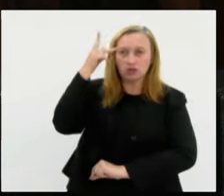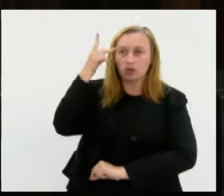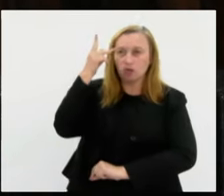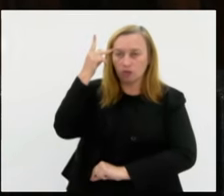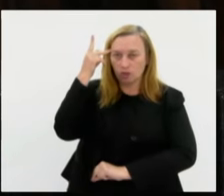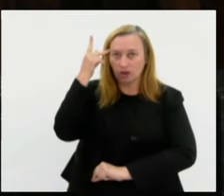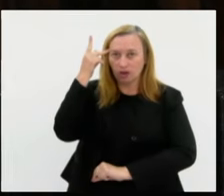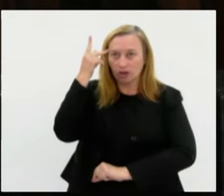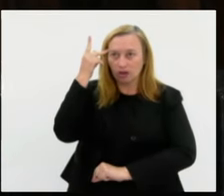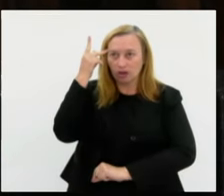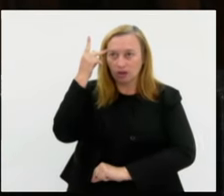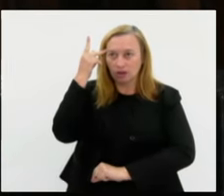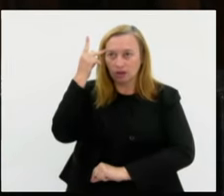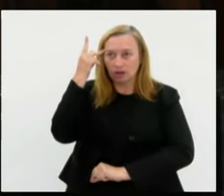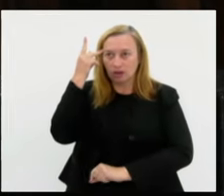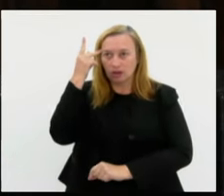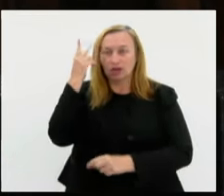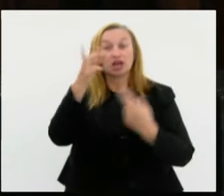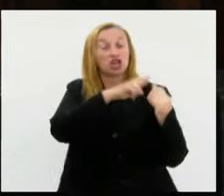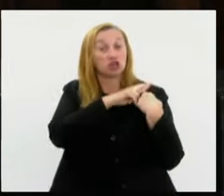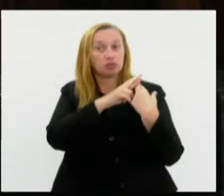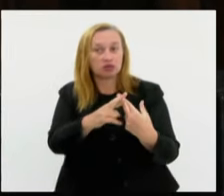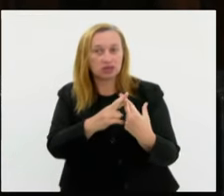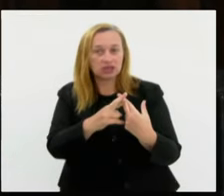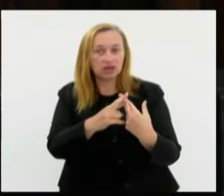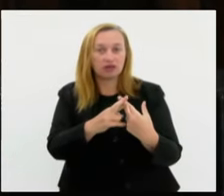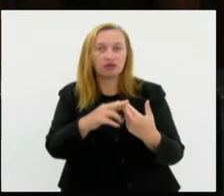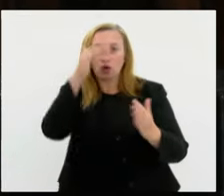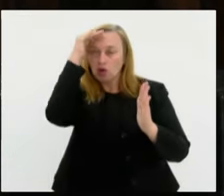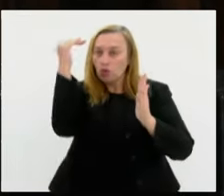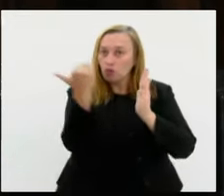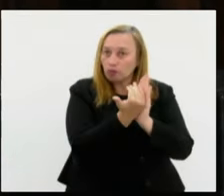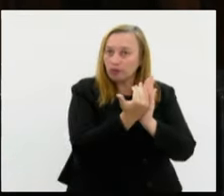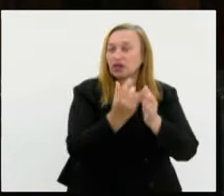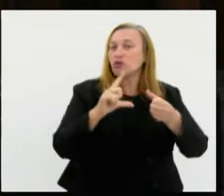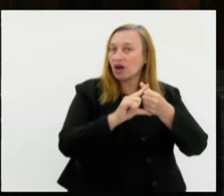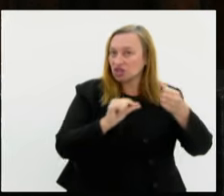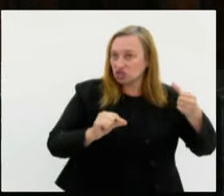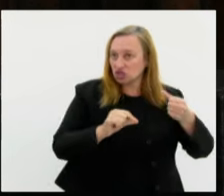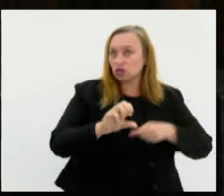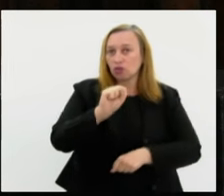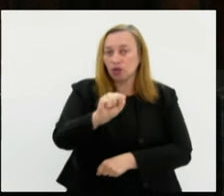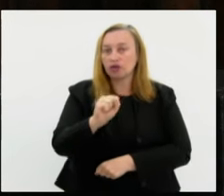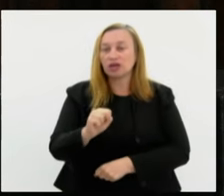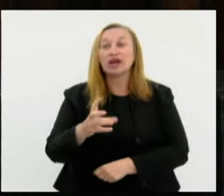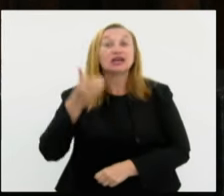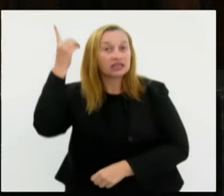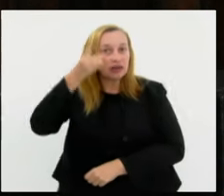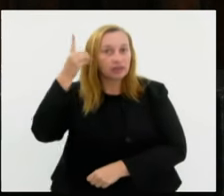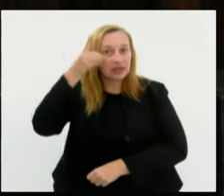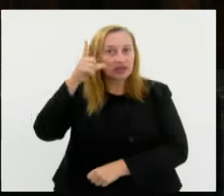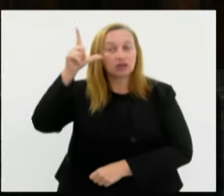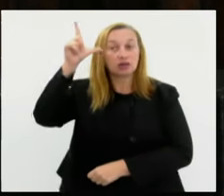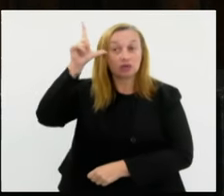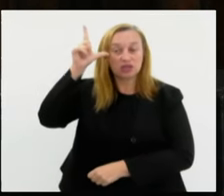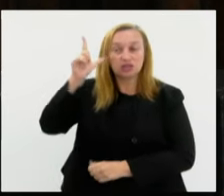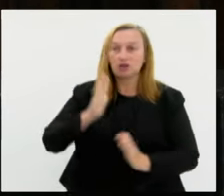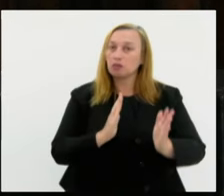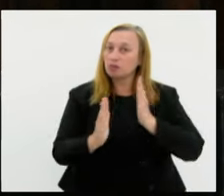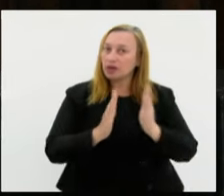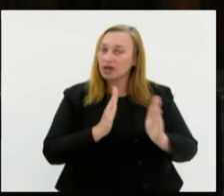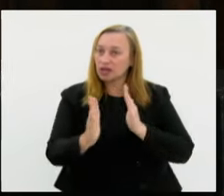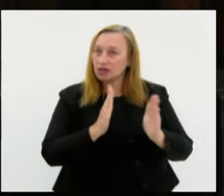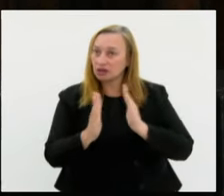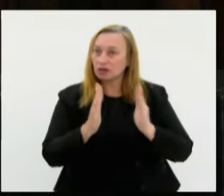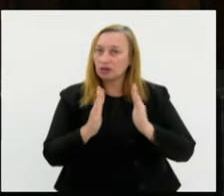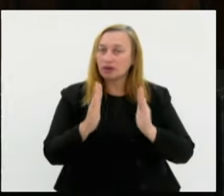contínuo, a CCJ cumpre o artigo 268 do regimento da casa, determinando que a senhora deputada Lucinha tivesse o prazo para a manifestação